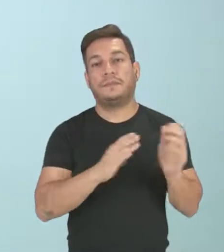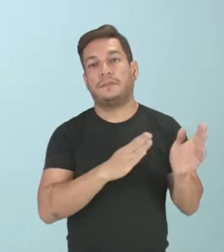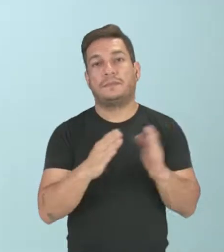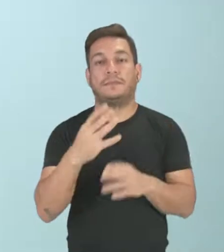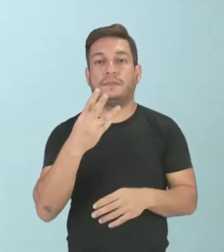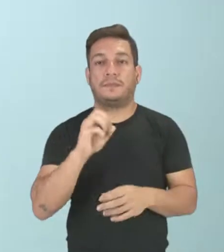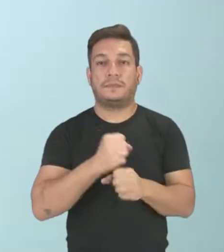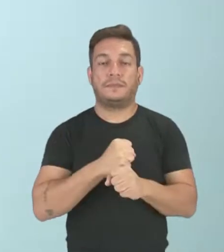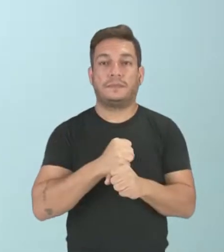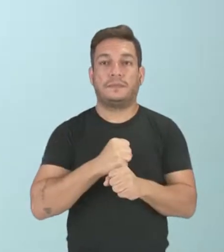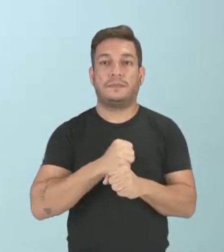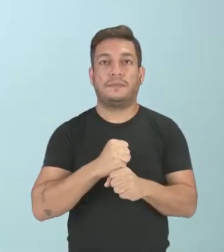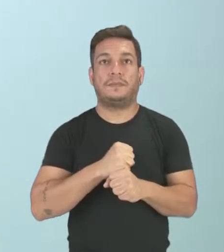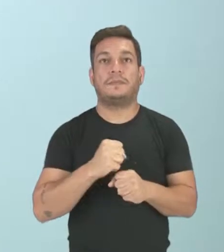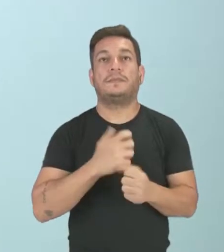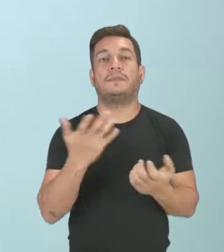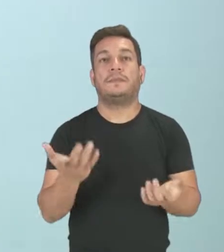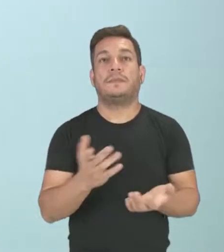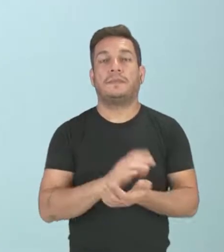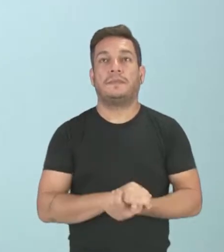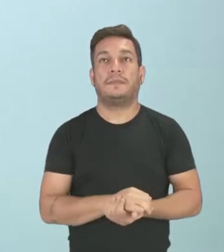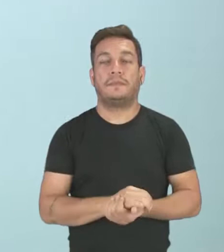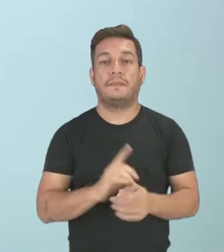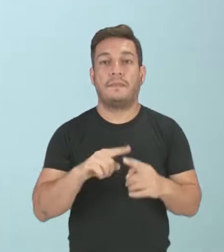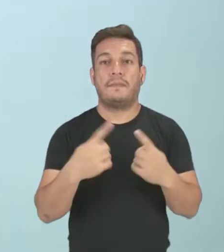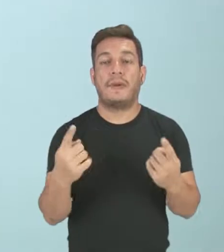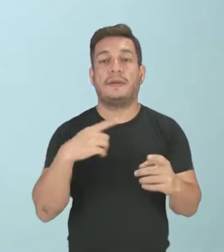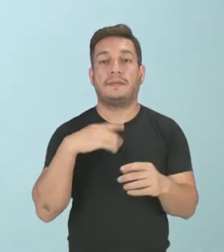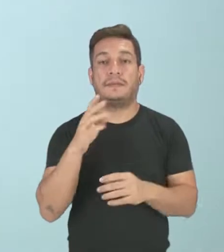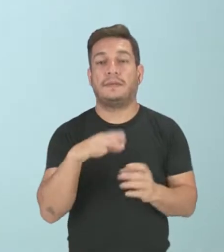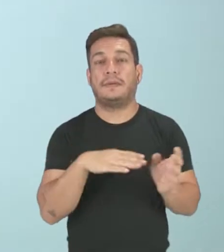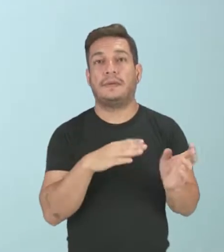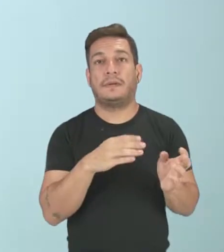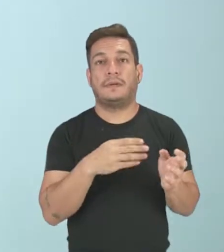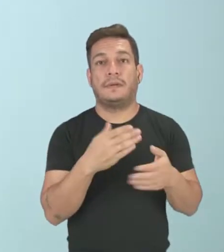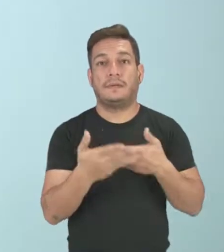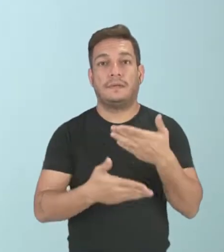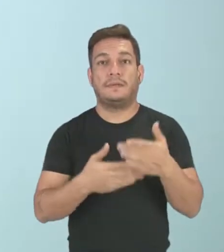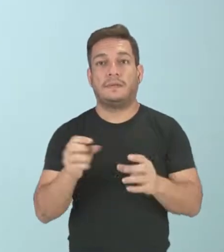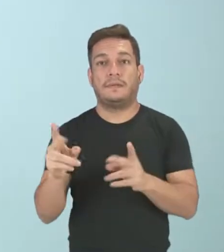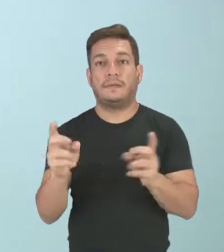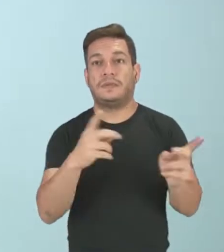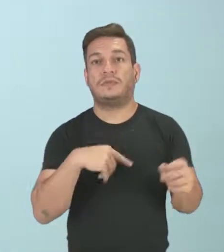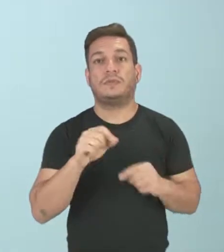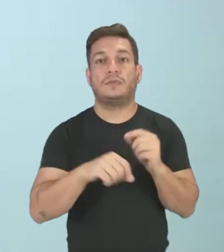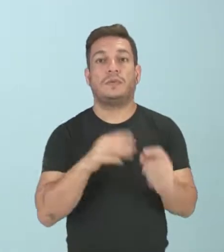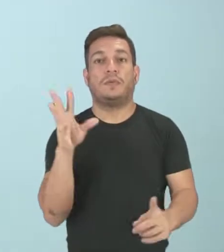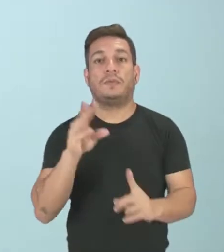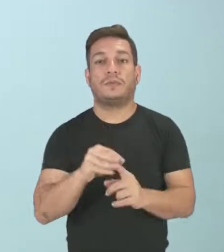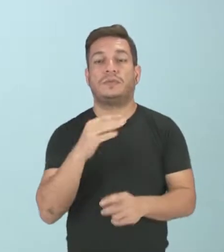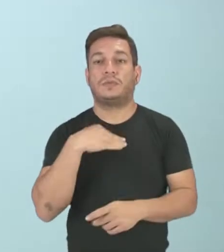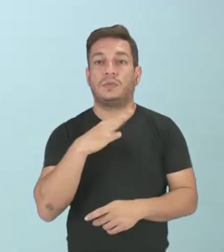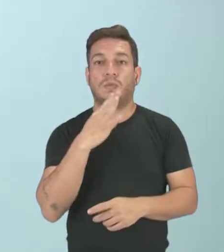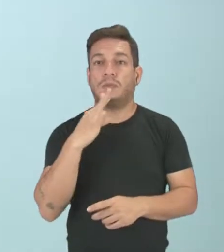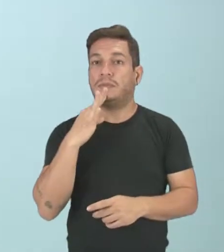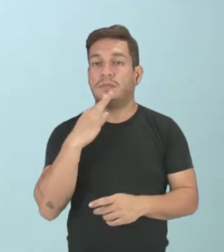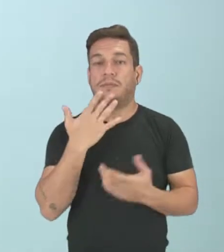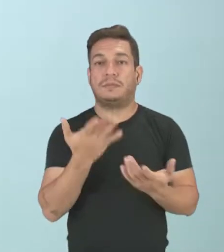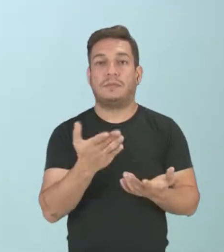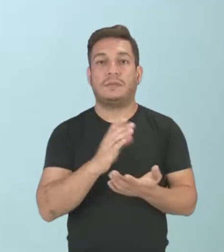30 anos, de 1500 até 1530, porém essas expedições foram com o objetivo de